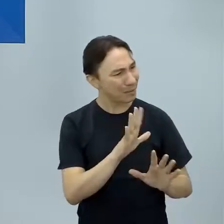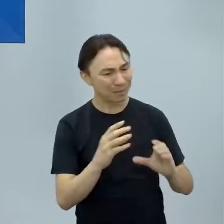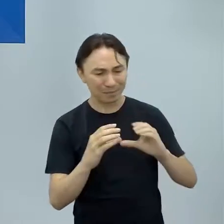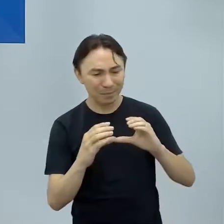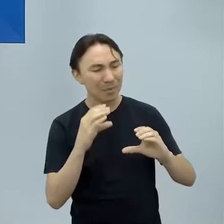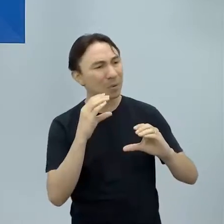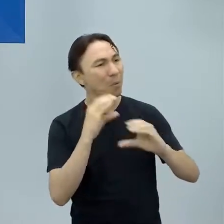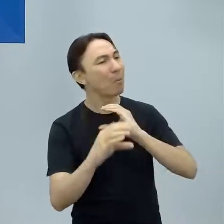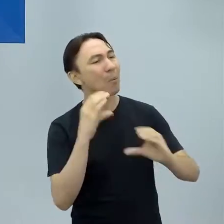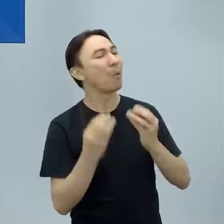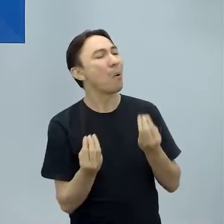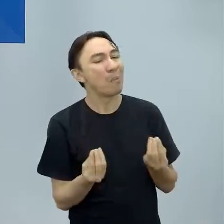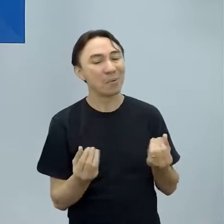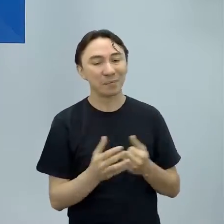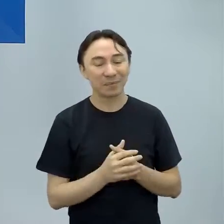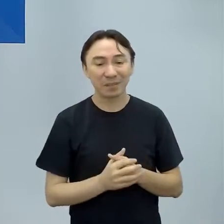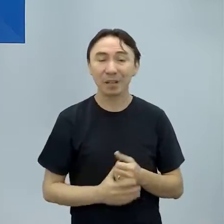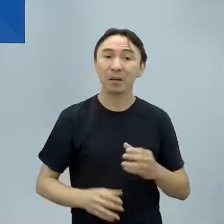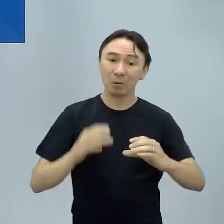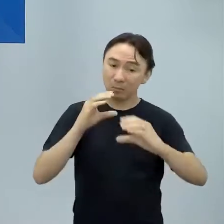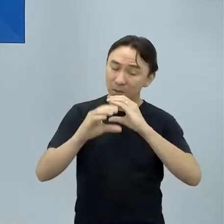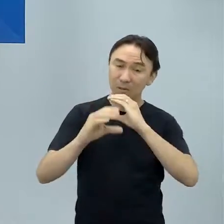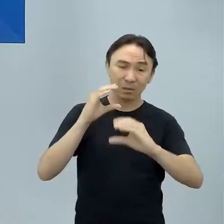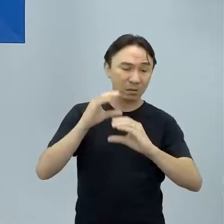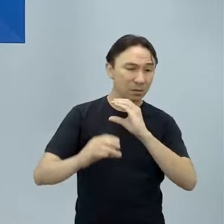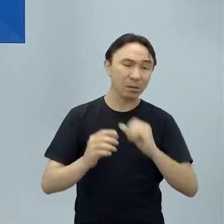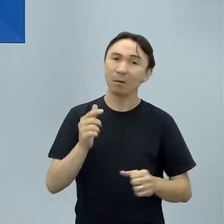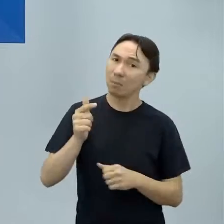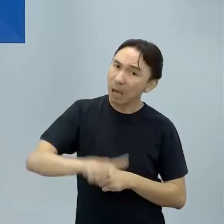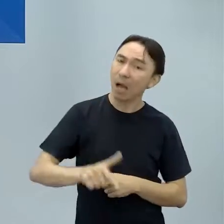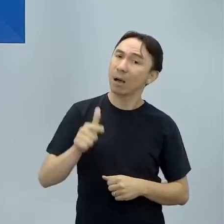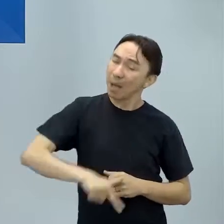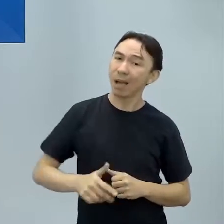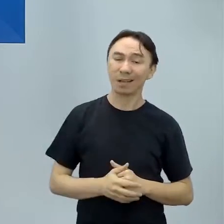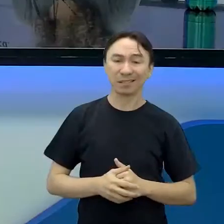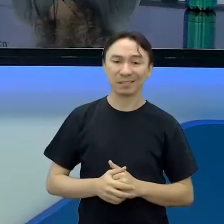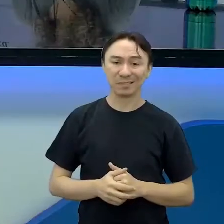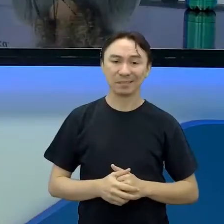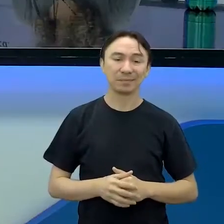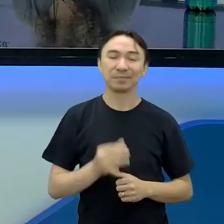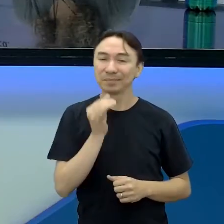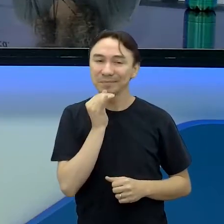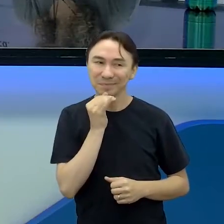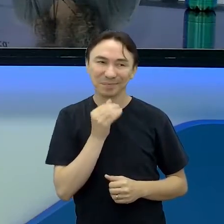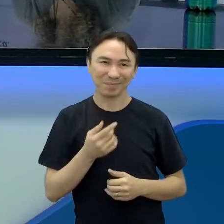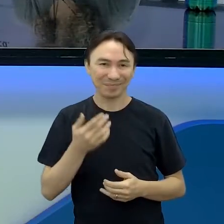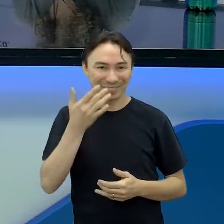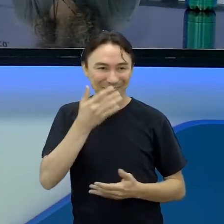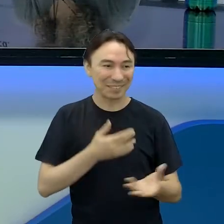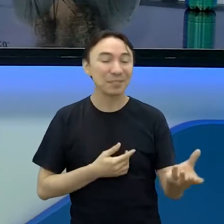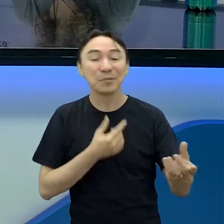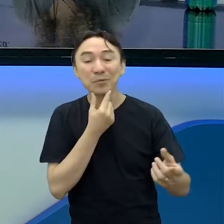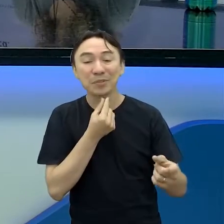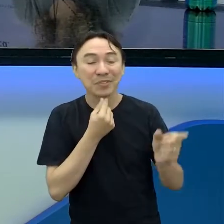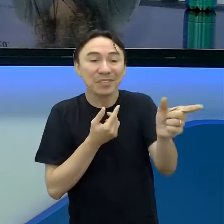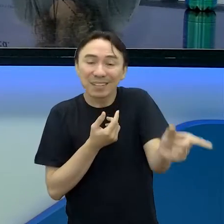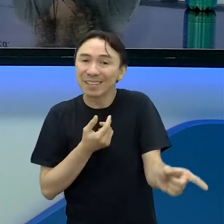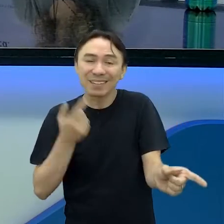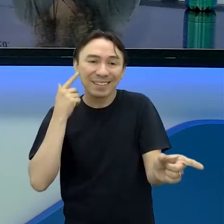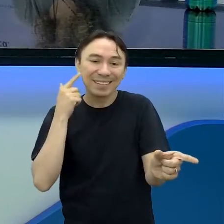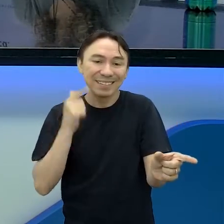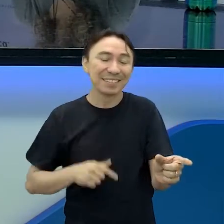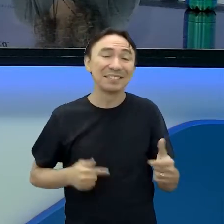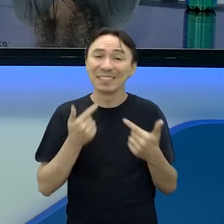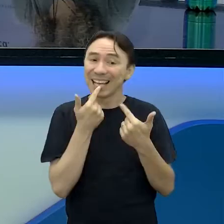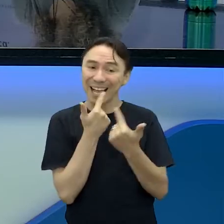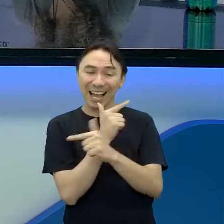gente entender que a comunicação vai muito além e que, assim como você disse, por exemplo, desse menino, que ele sorria muito, ele brincava